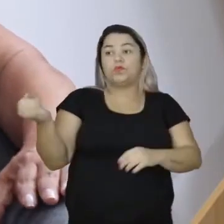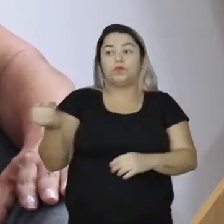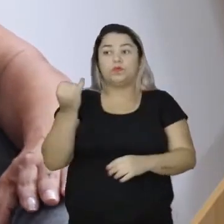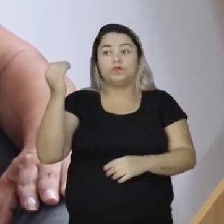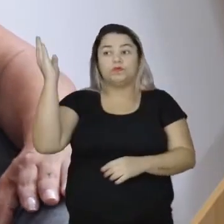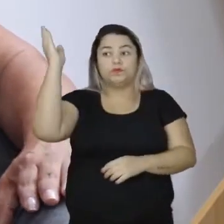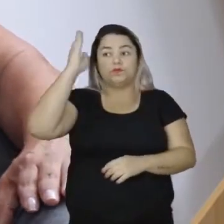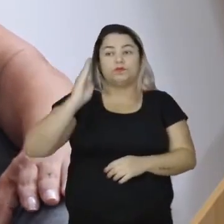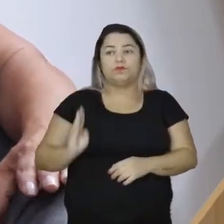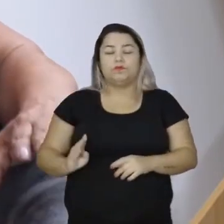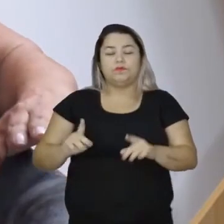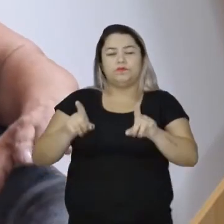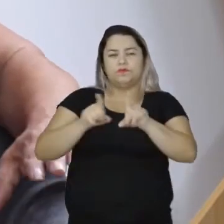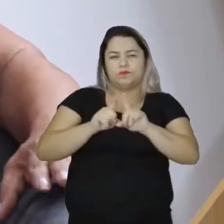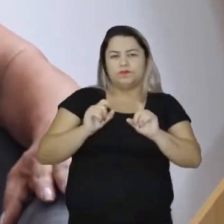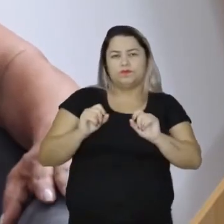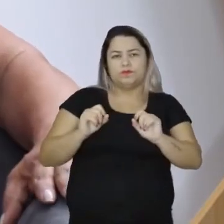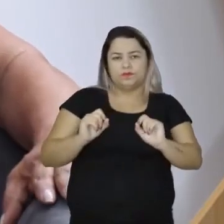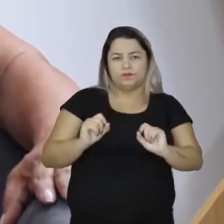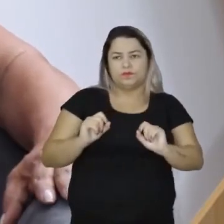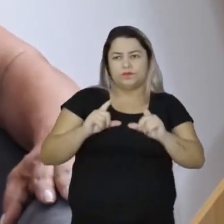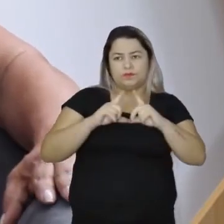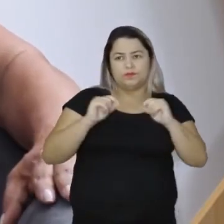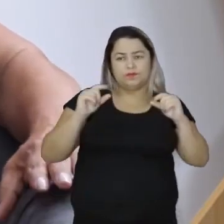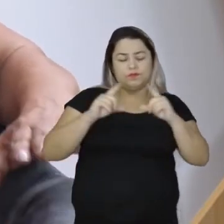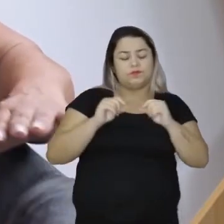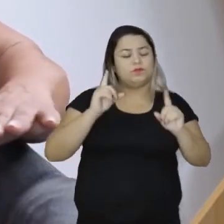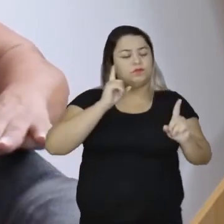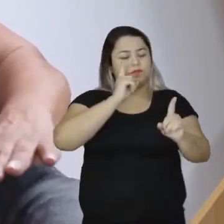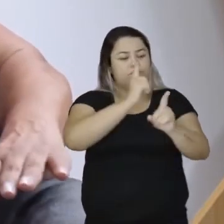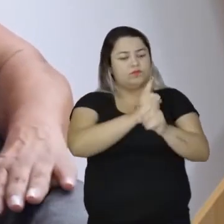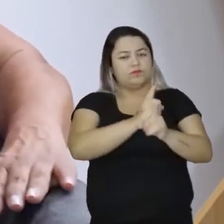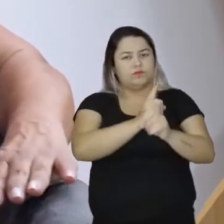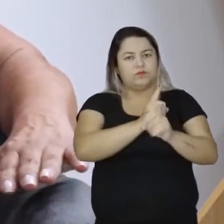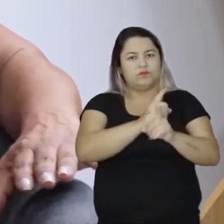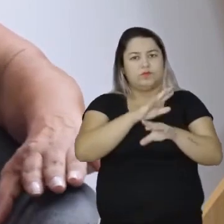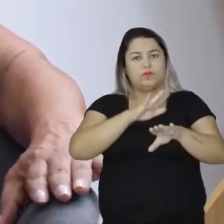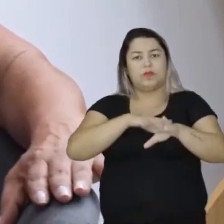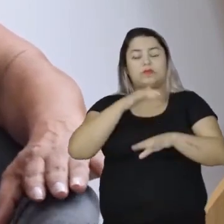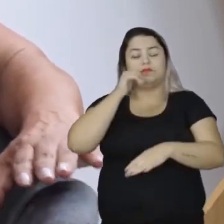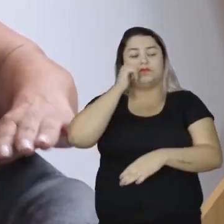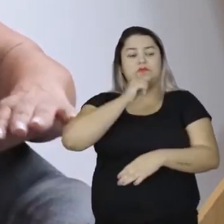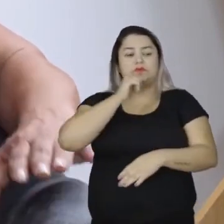dos extrativistas. Então, as mulheres que vieram a esse encontro, mas mulheres